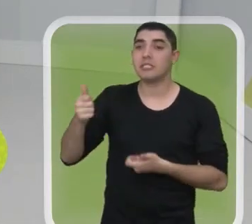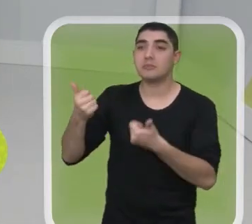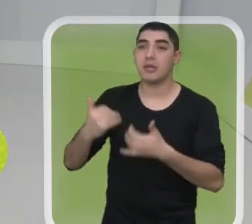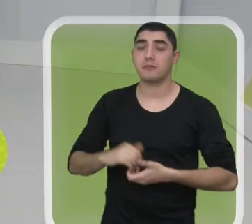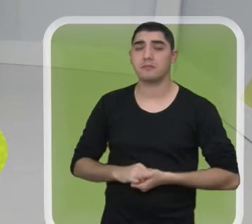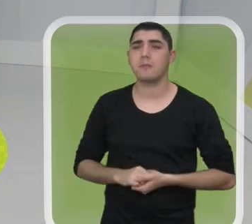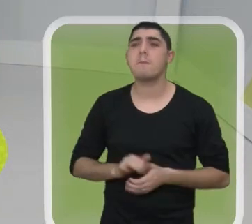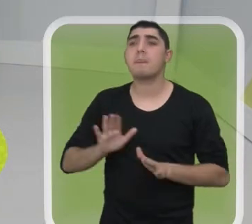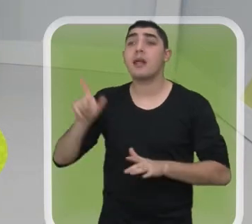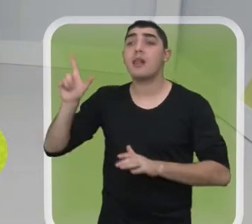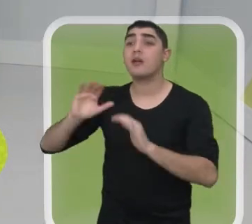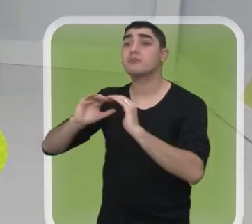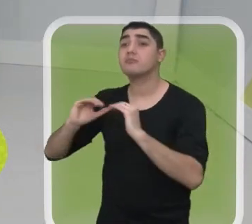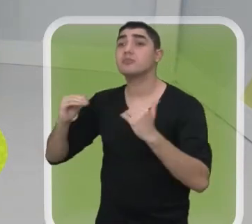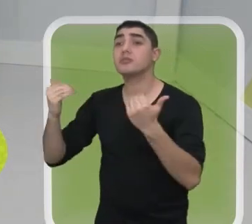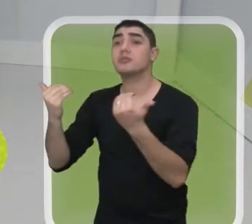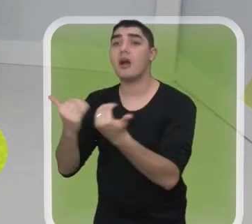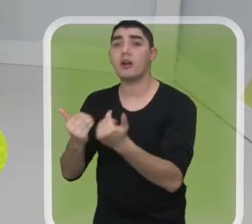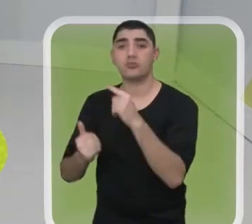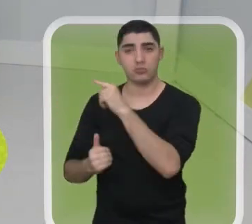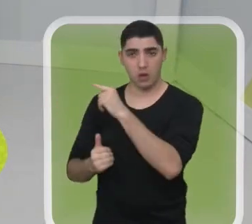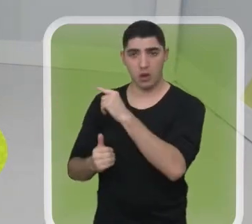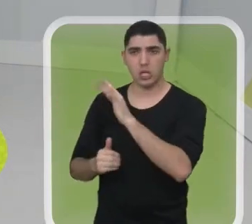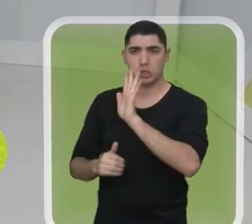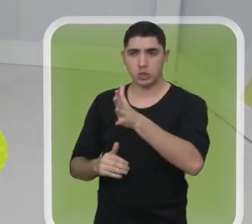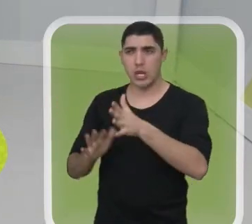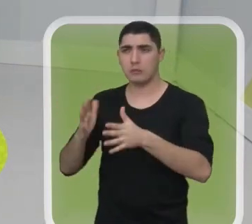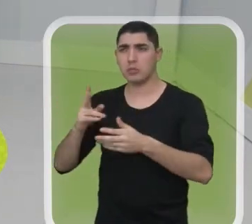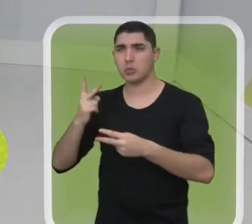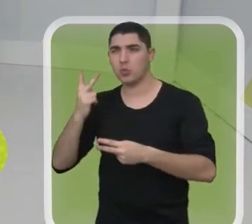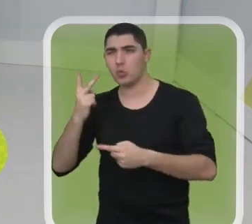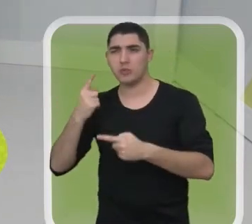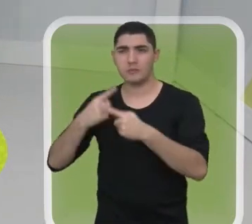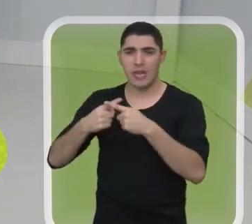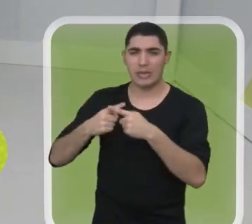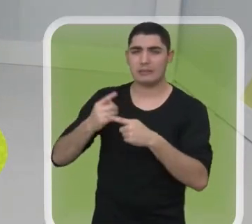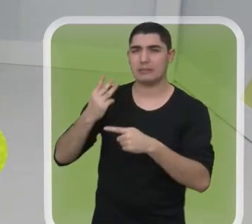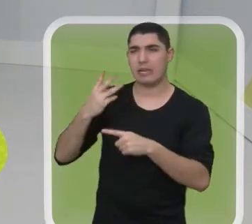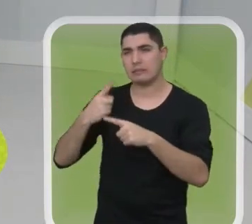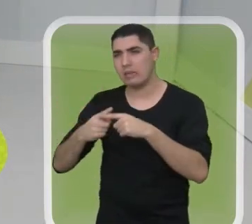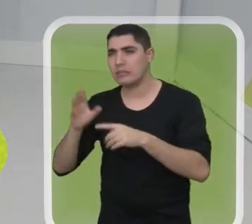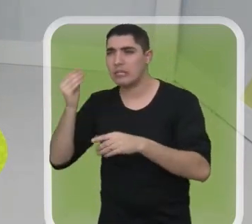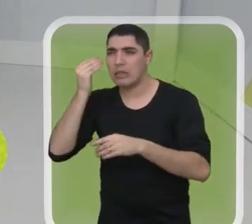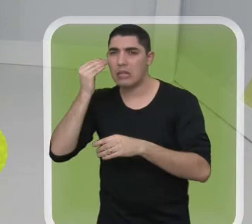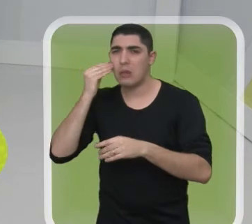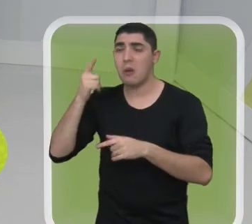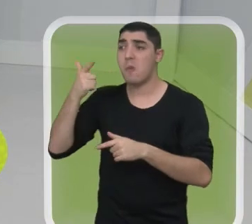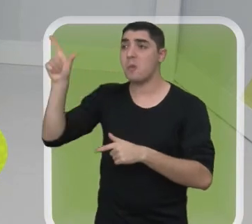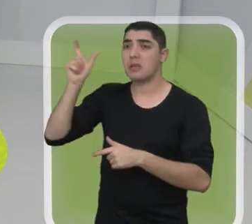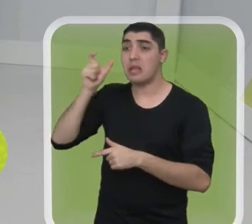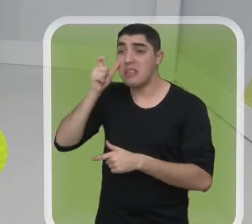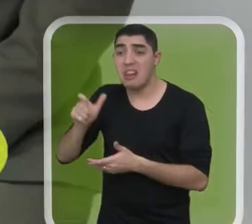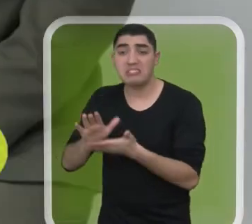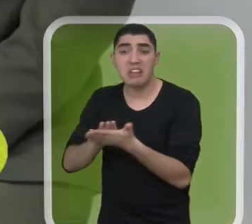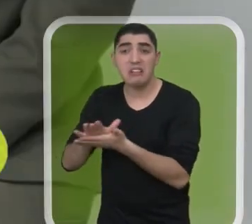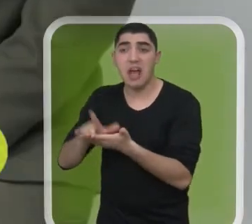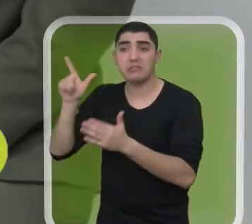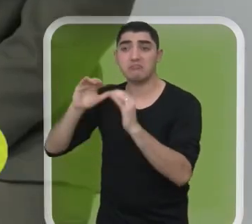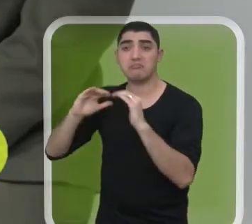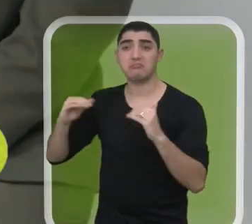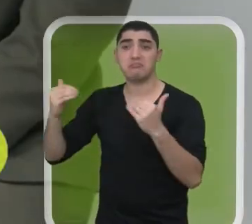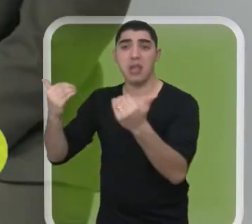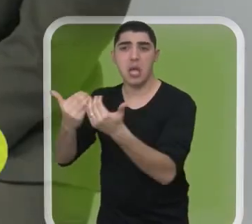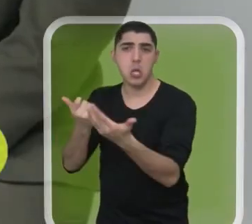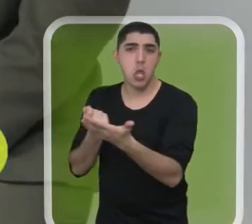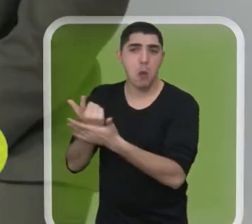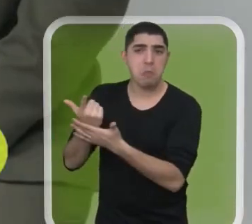Pereira? Já teve 2 ou 3 lesões, não apareceu interessado. Essa pessoa, ou esse grupo de